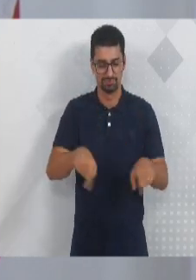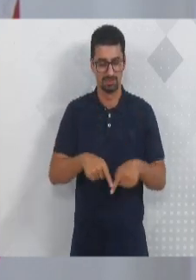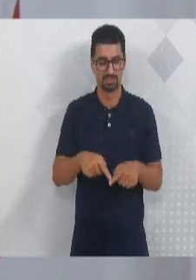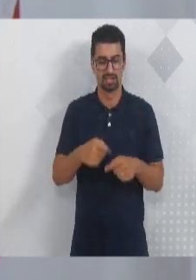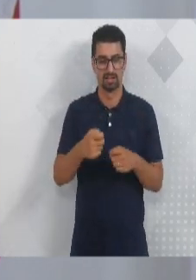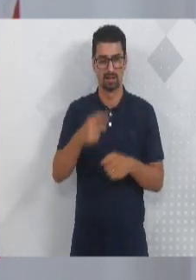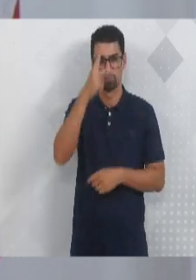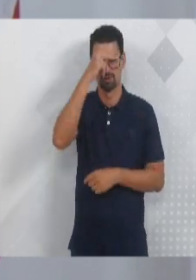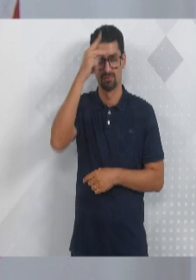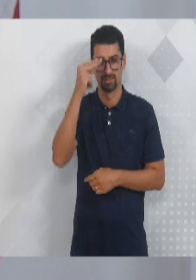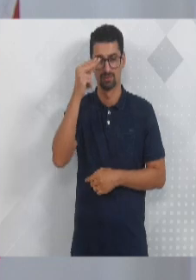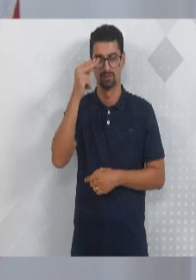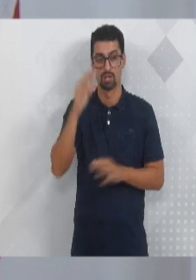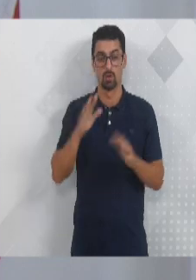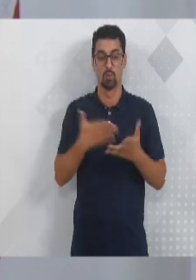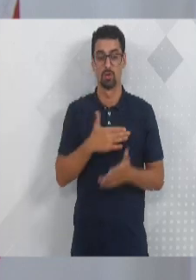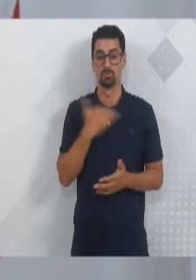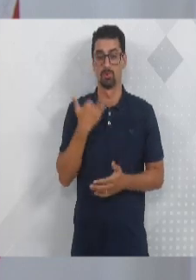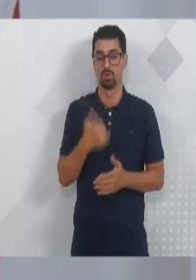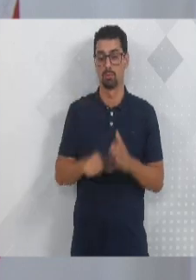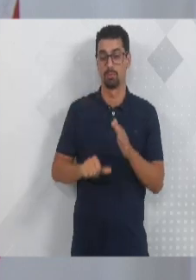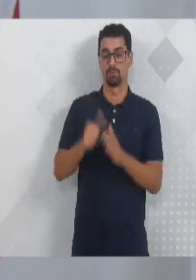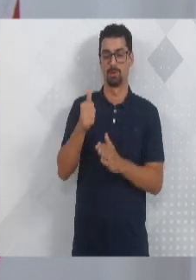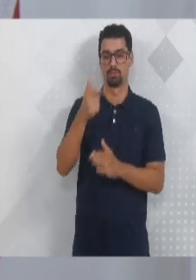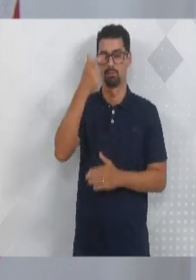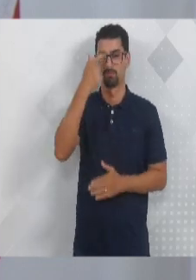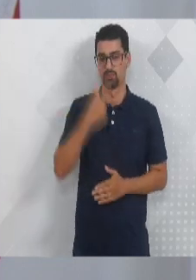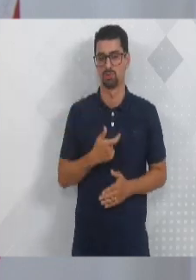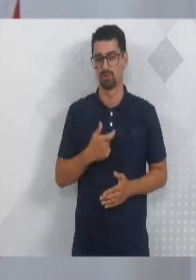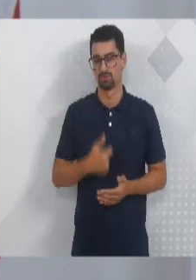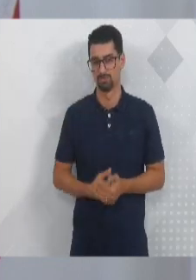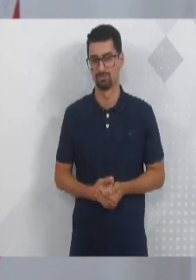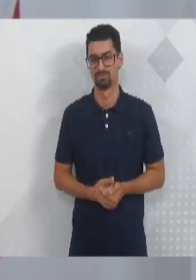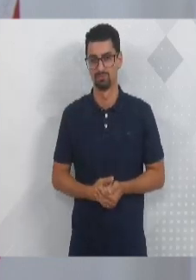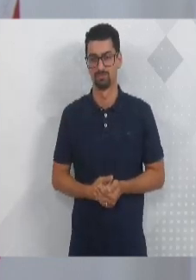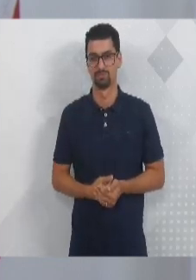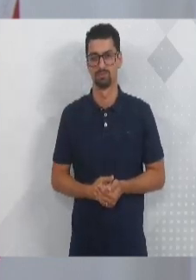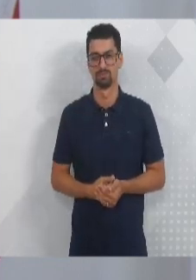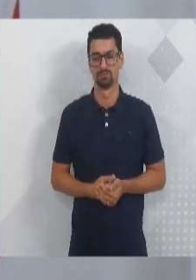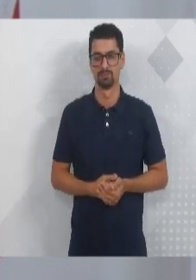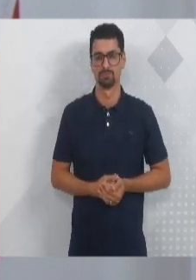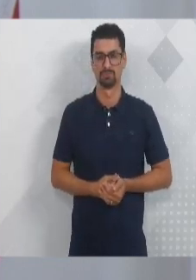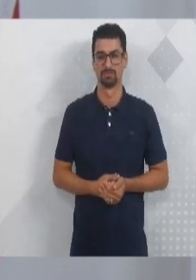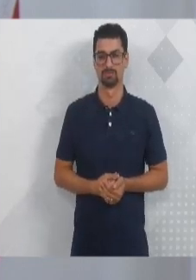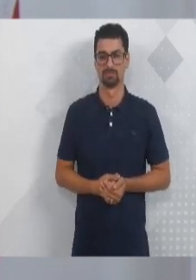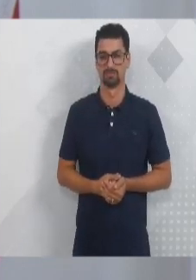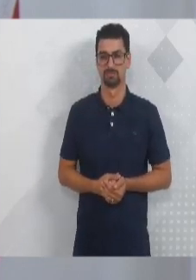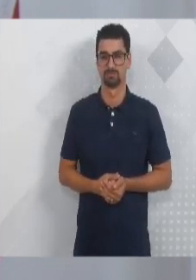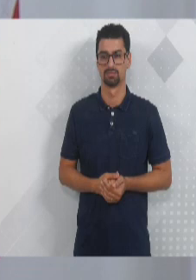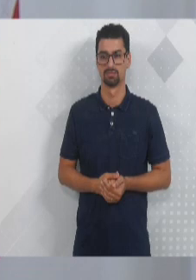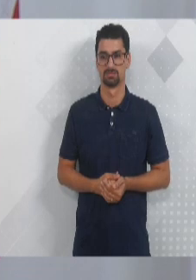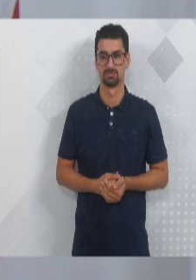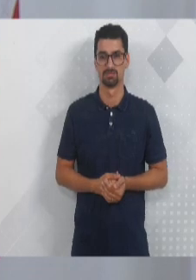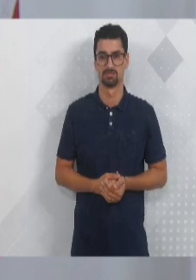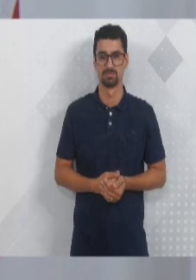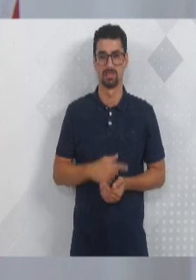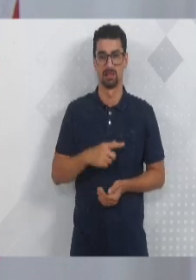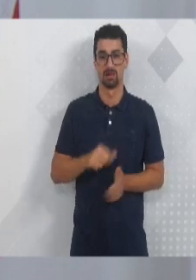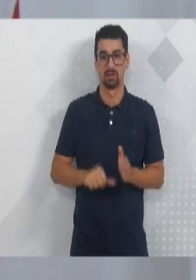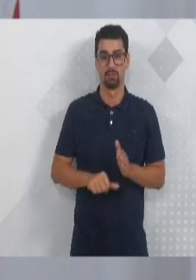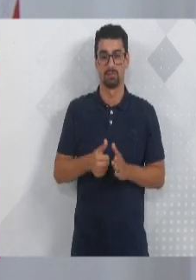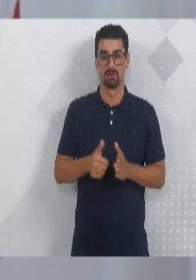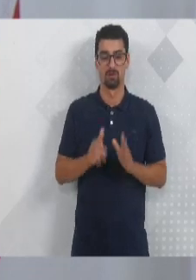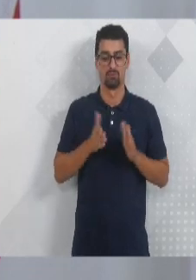abraçando Quando morreu o primeiro Quando morreu o primeiro primeiro o velório que nós tínhamos